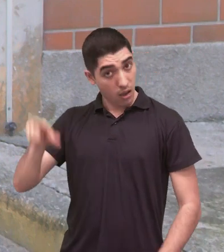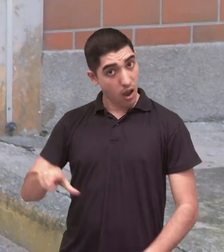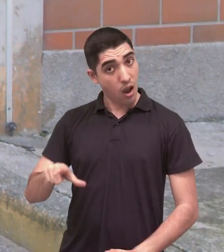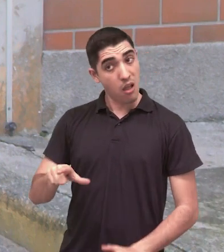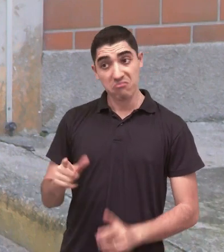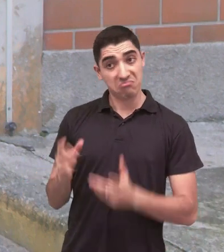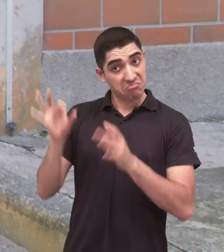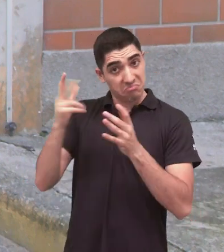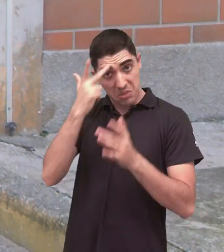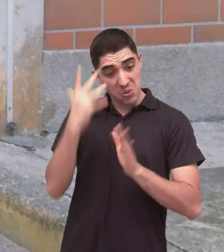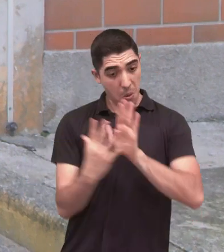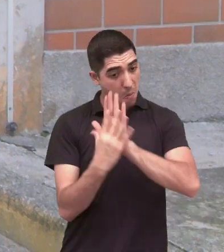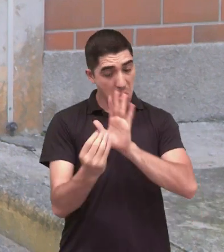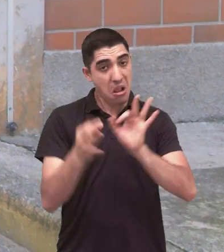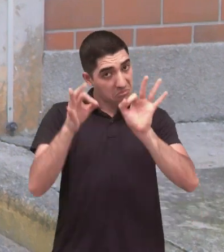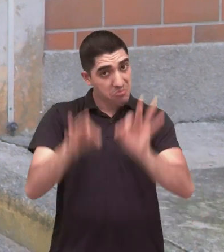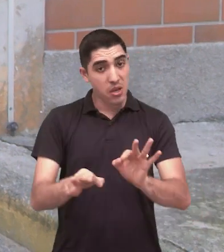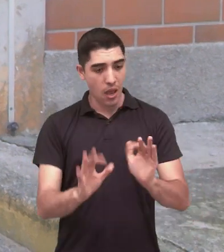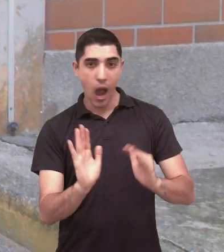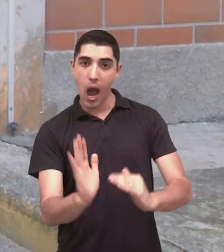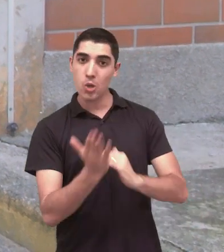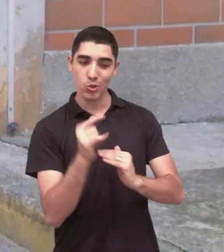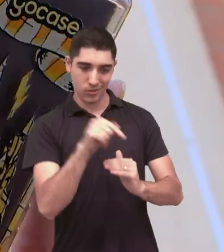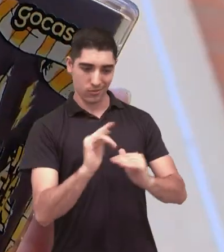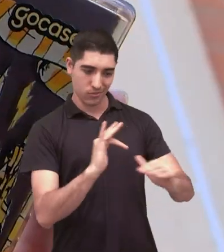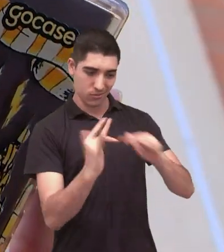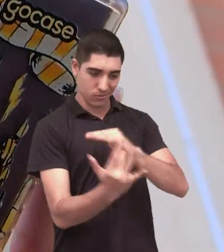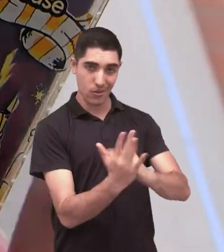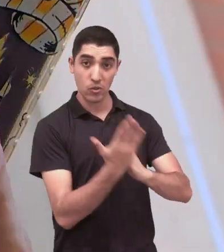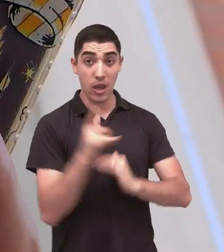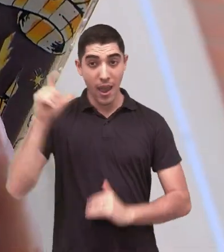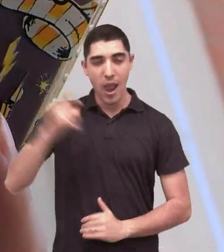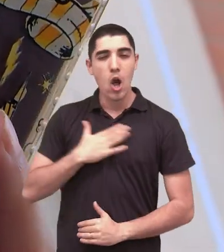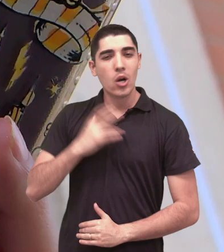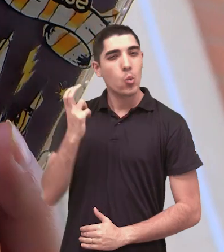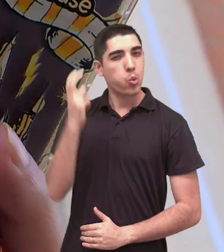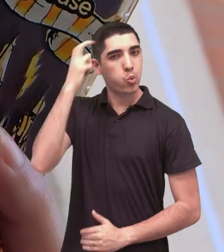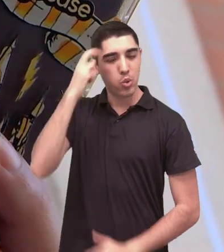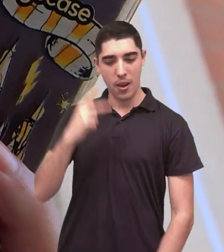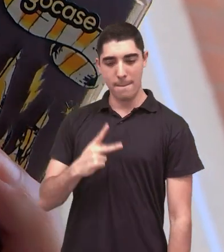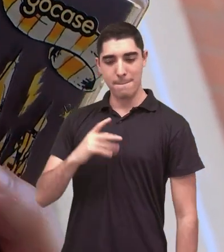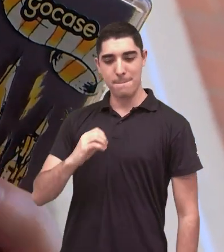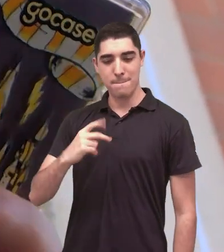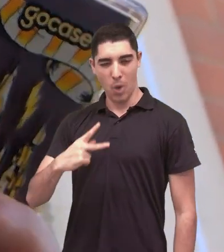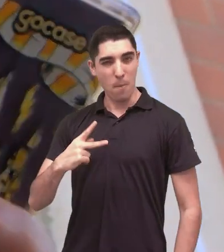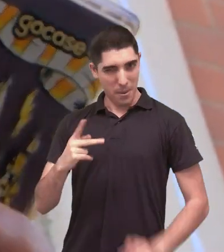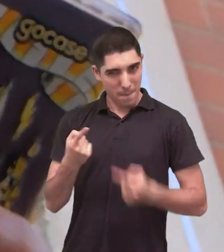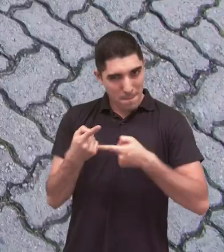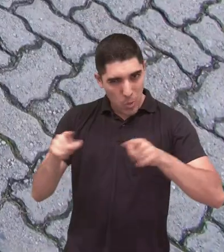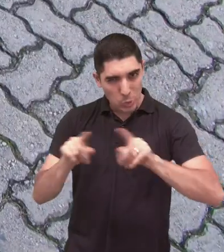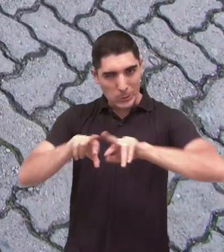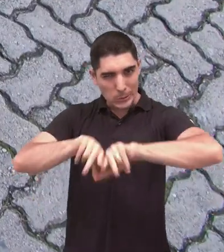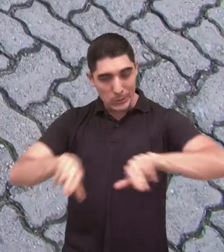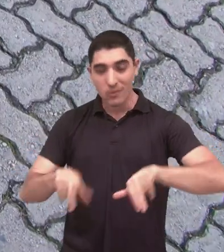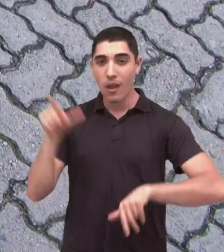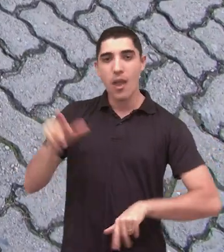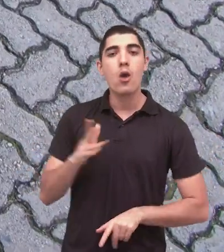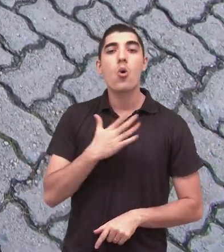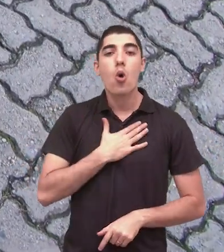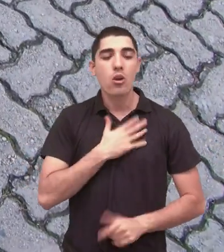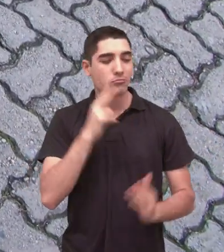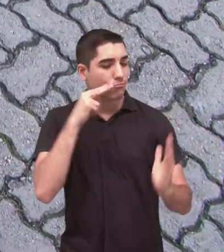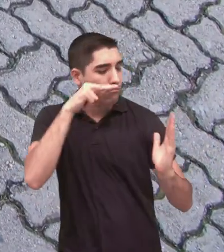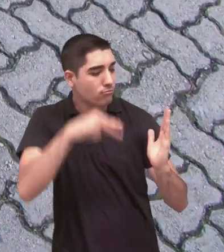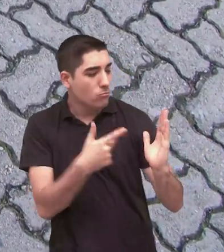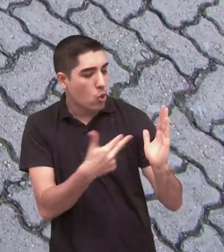de que as redes sociais podem ser usadas de forma positiva. Apaixonada por cultura pop, ela acessa apenas conteúdos que contribuem